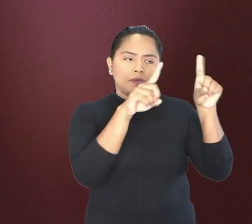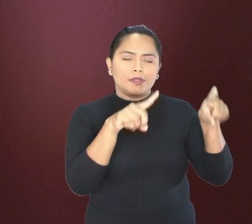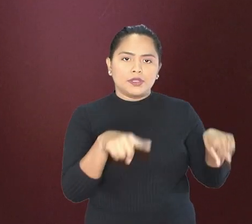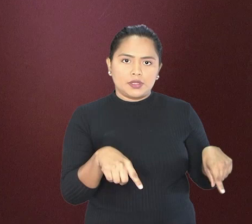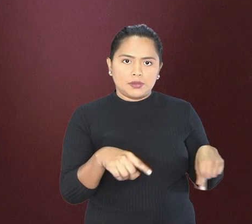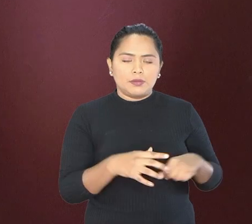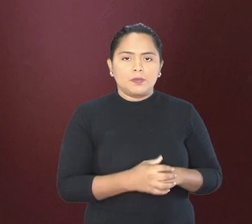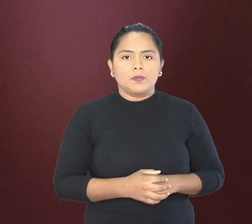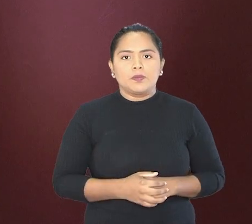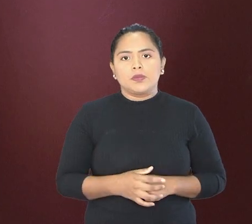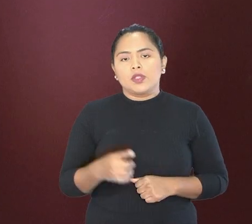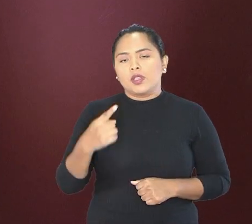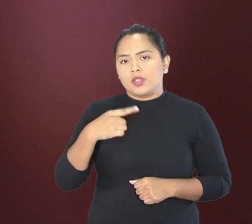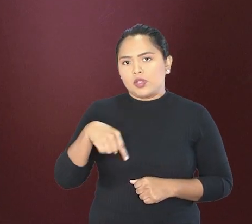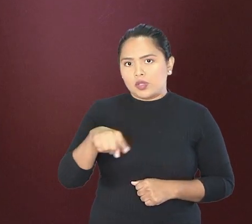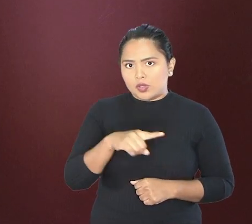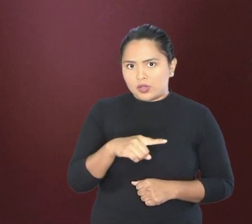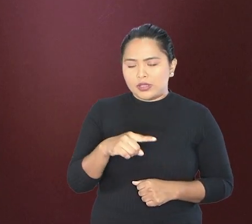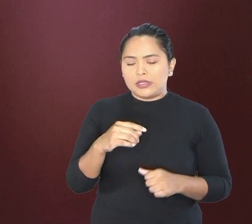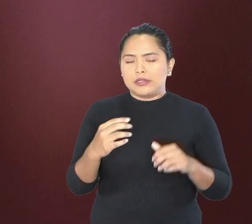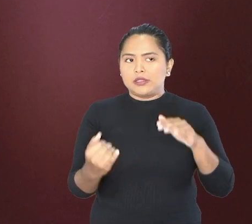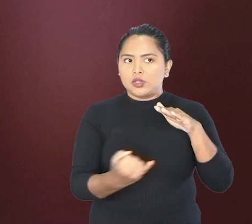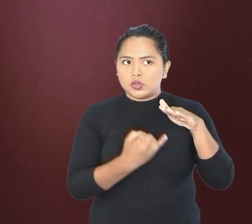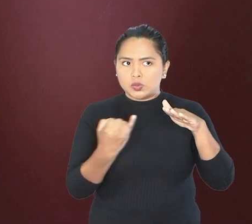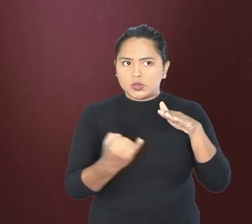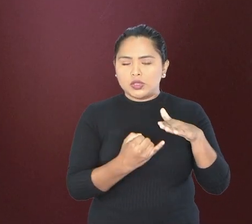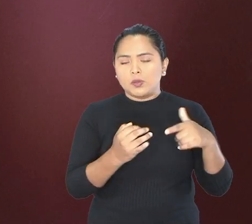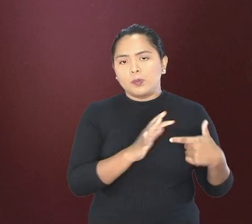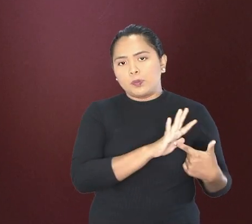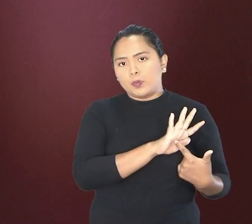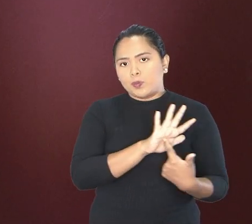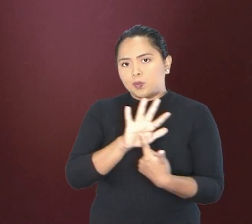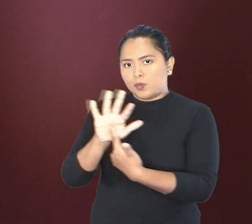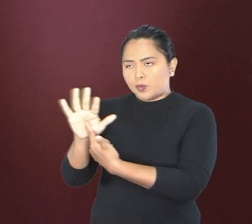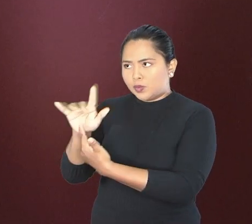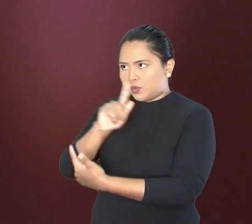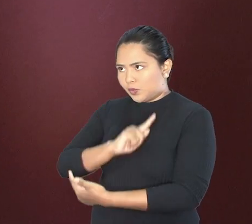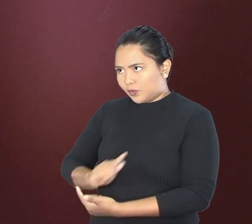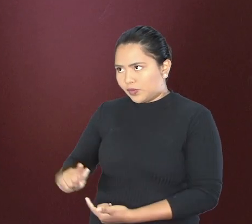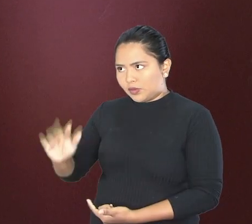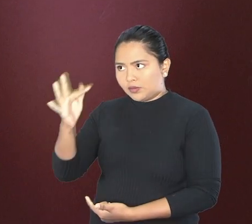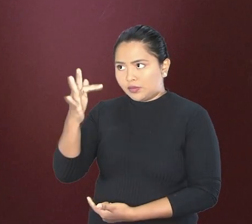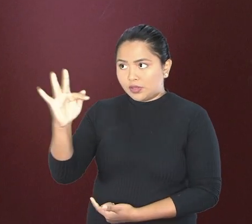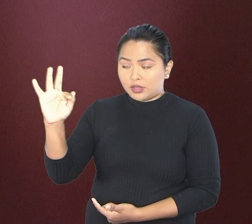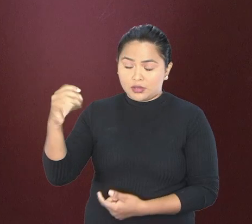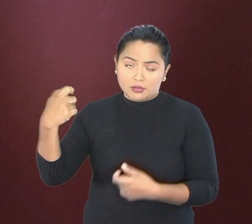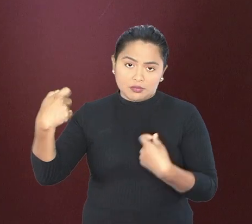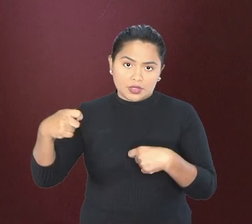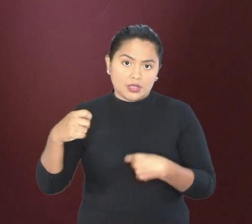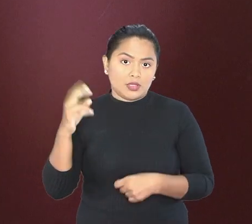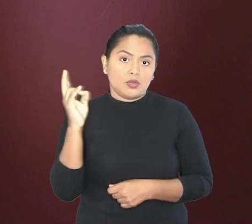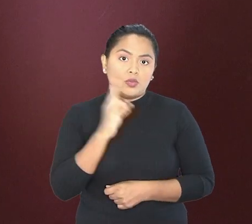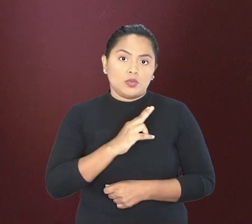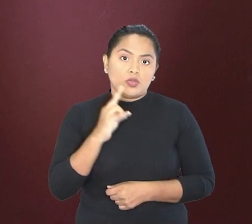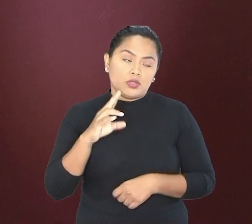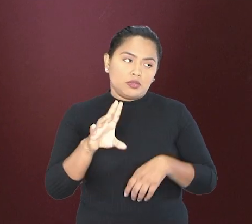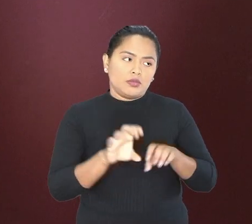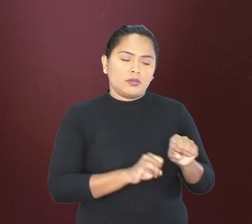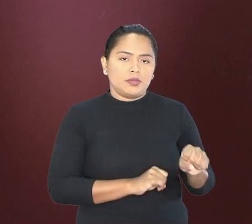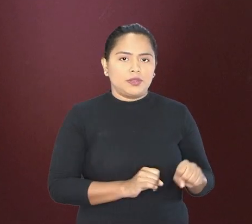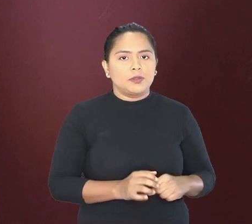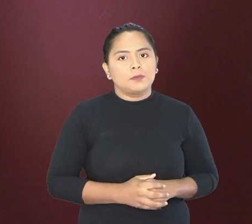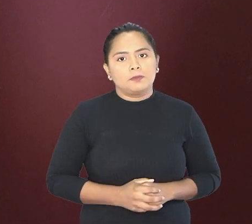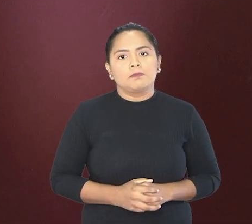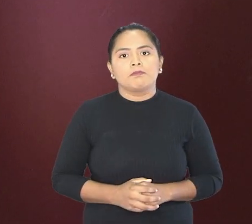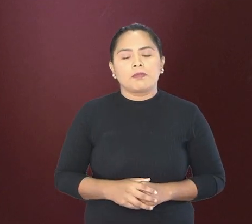vai estar apontando para o governo federal quais são as necessidades que a gente precisa que sejam atendidas em relação às capacitações.